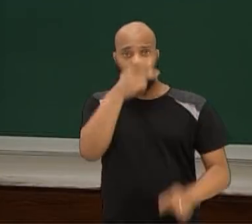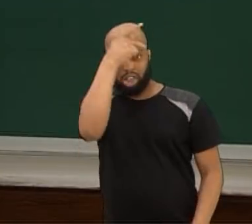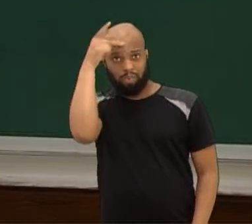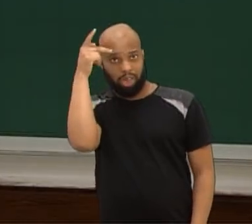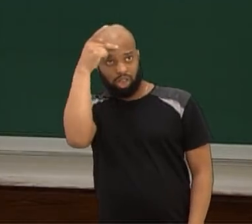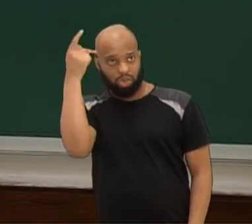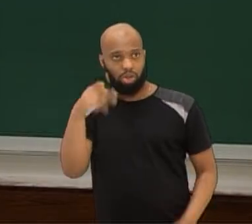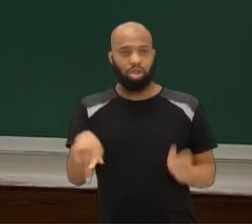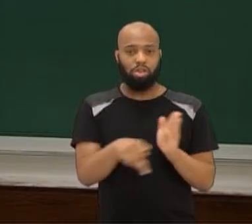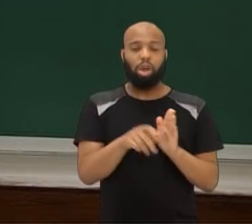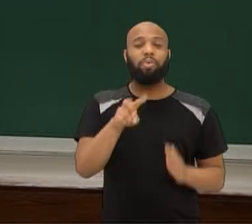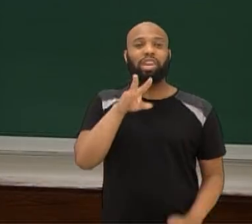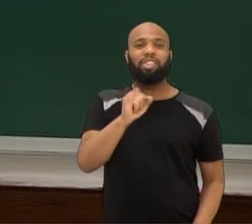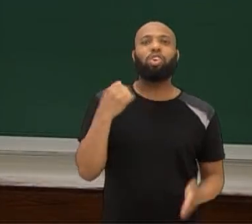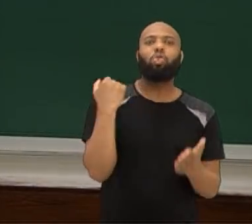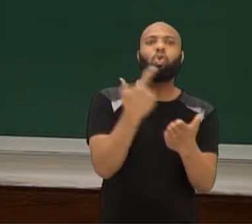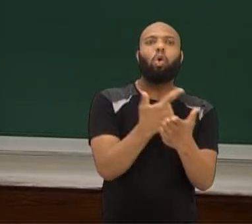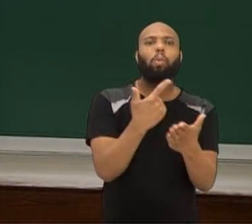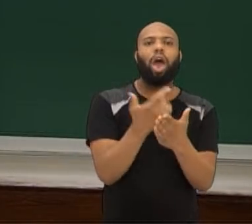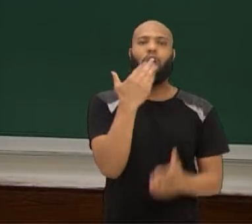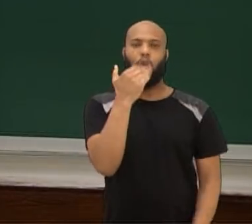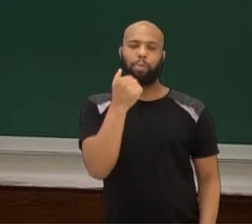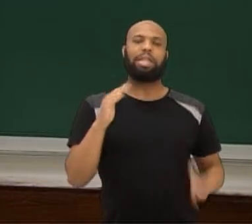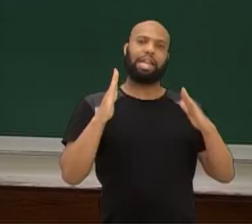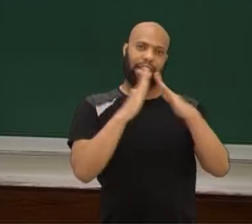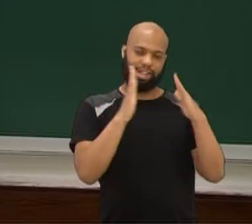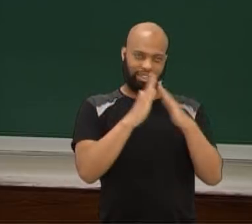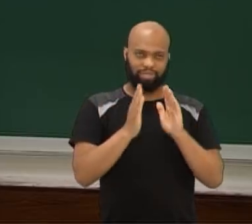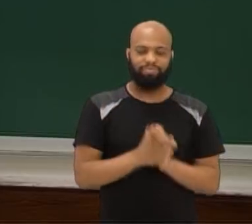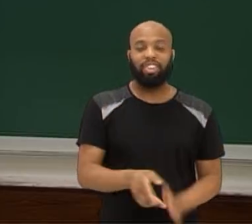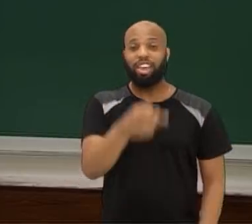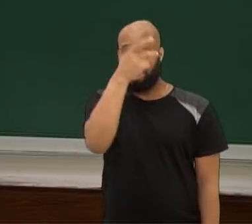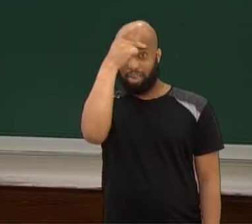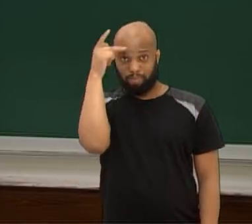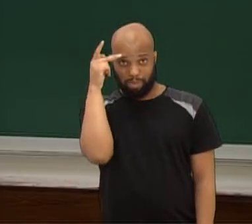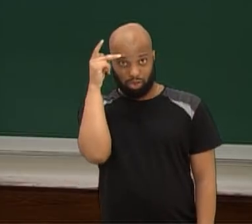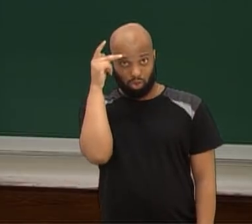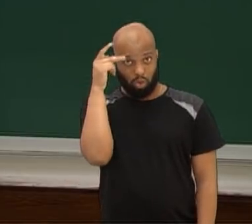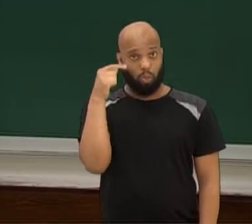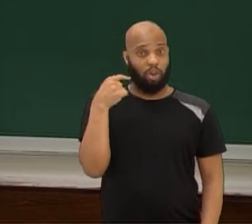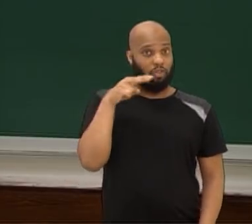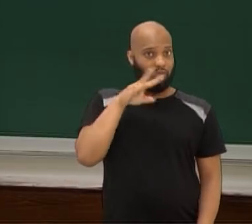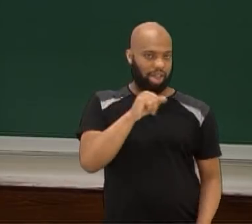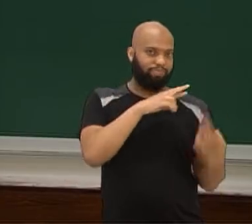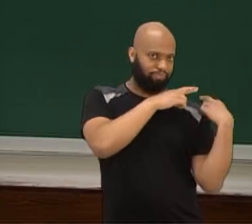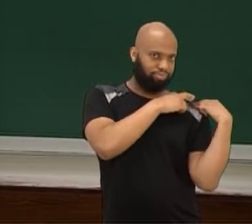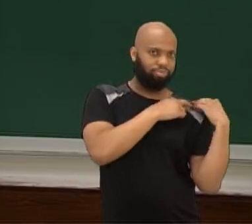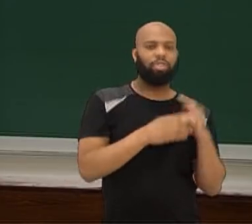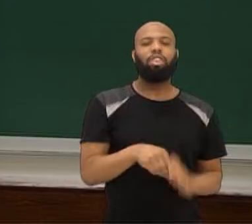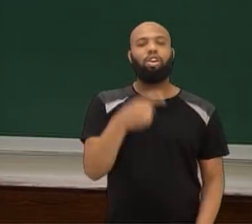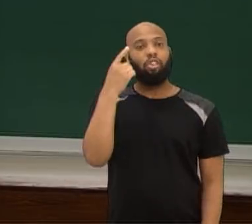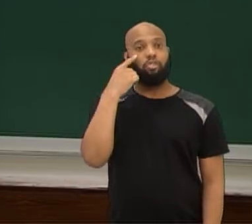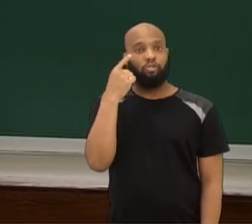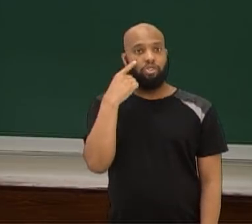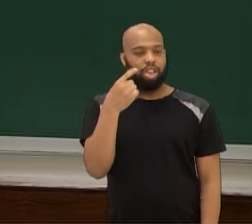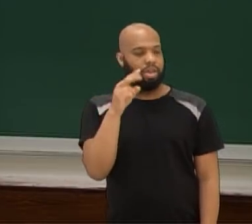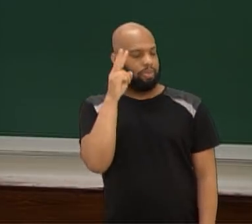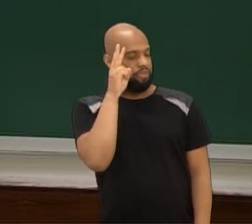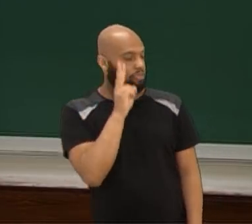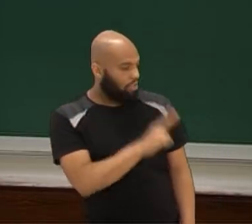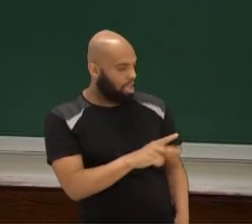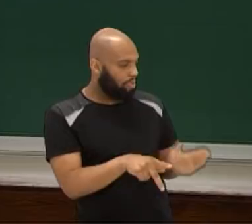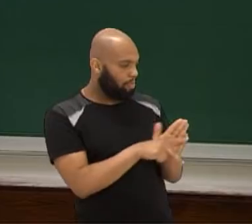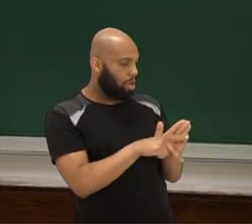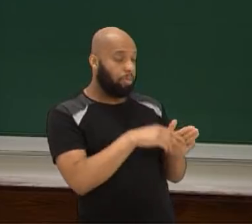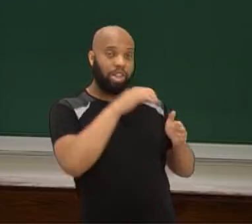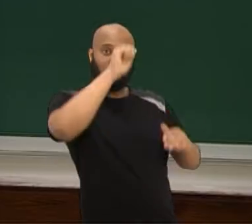responsáveis pelas compras de alimentos. Então, olha como o panfleto foi bem pensado. Quando ele pega ali ofertas da semana